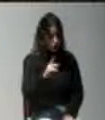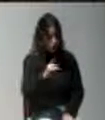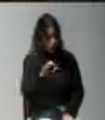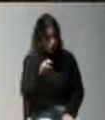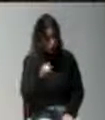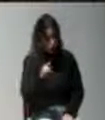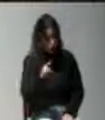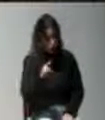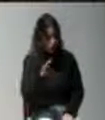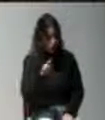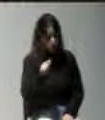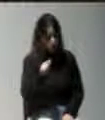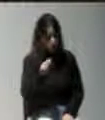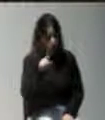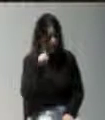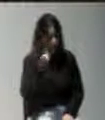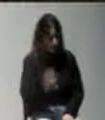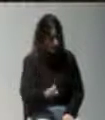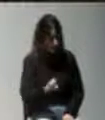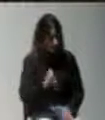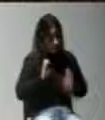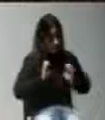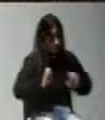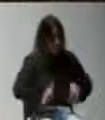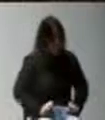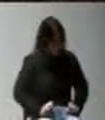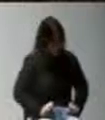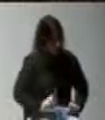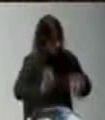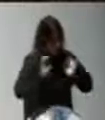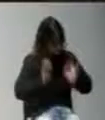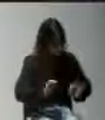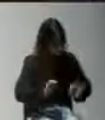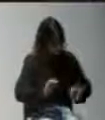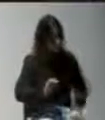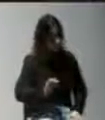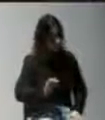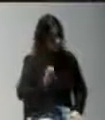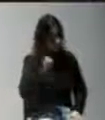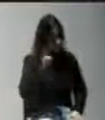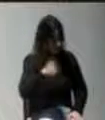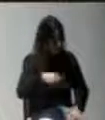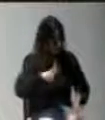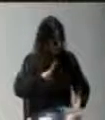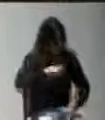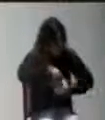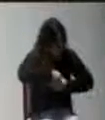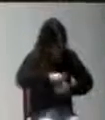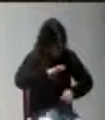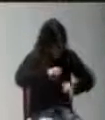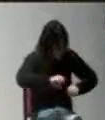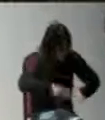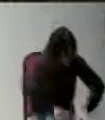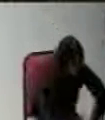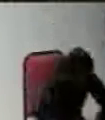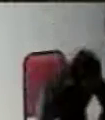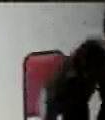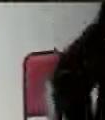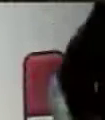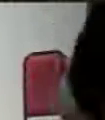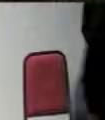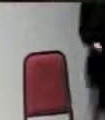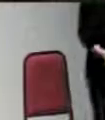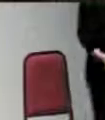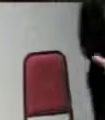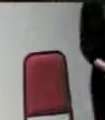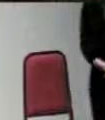arrumei. A ética, certamente, deve estar nas entranhas da educação. Mas a